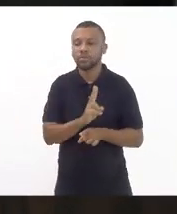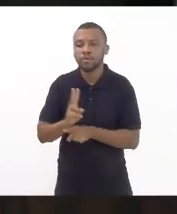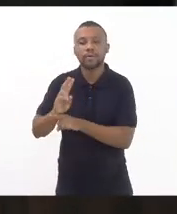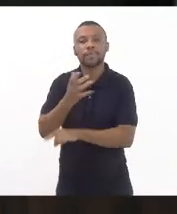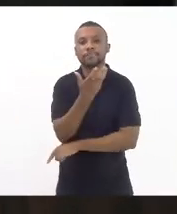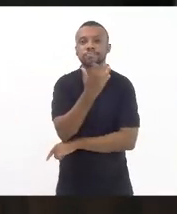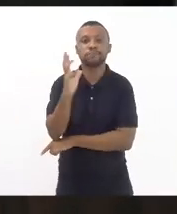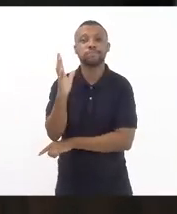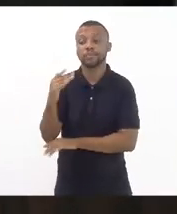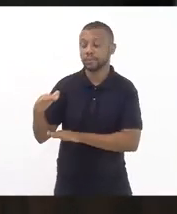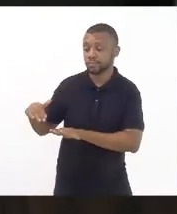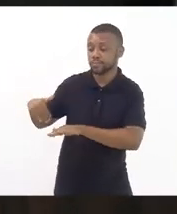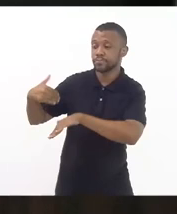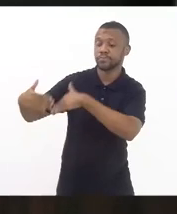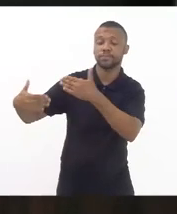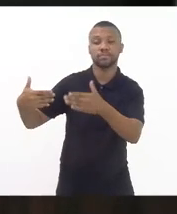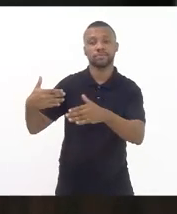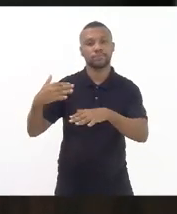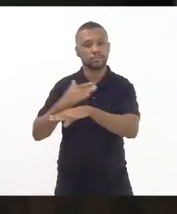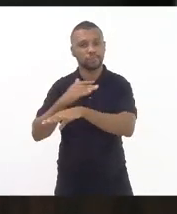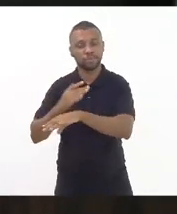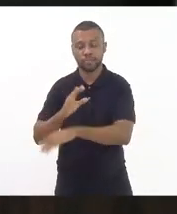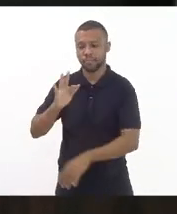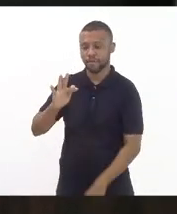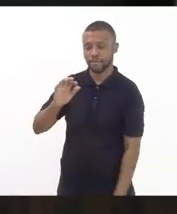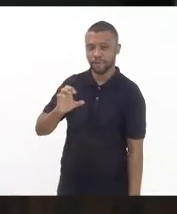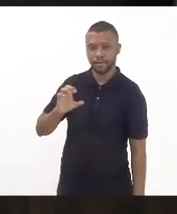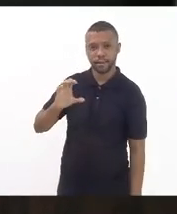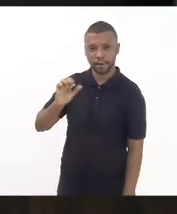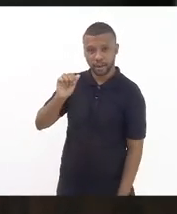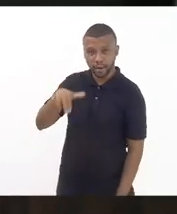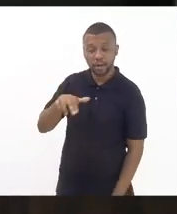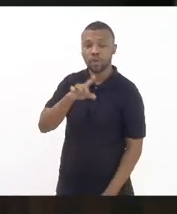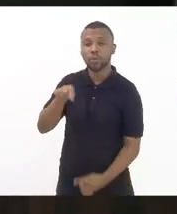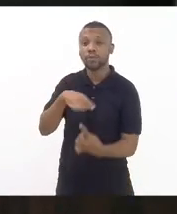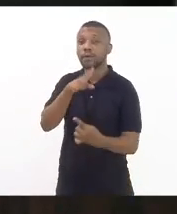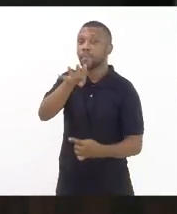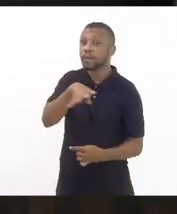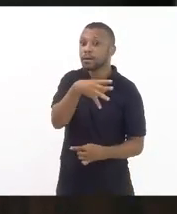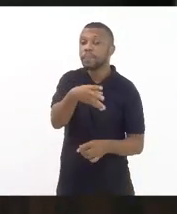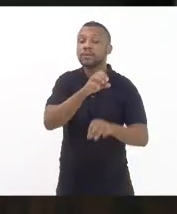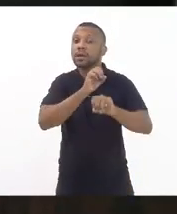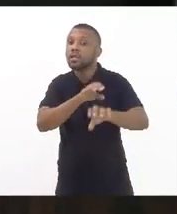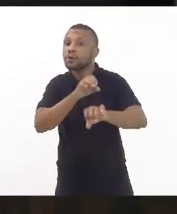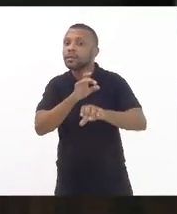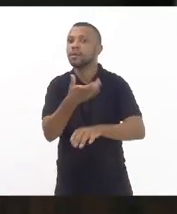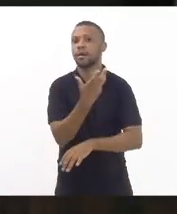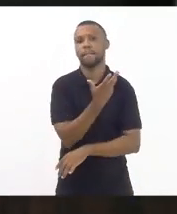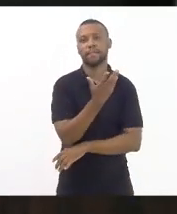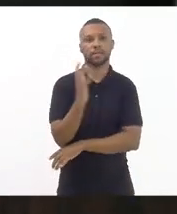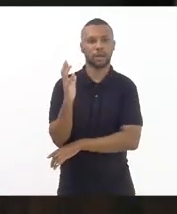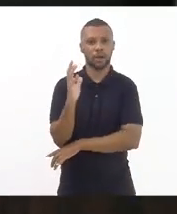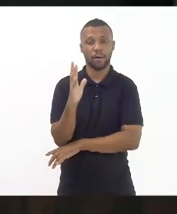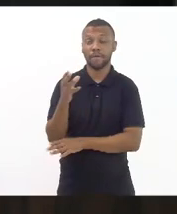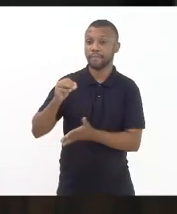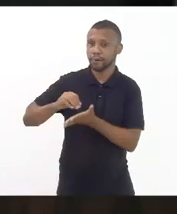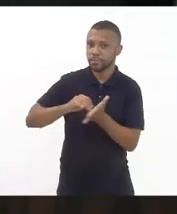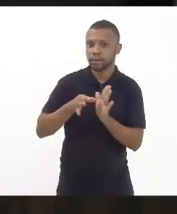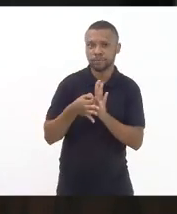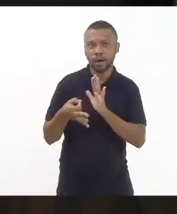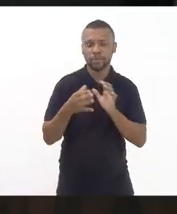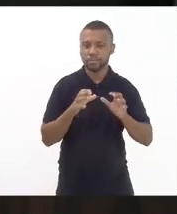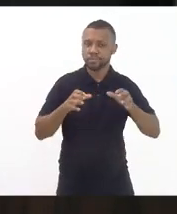Ambiental e Desenvolvimento Urbano, FECAM, para programas de proteção de educação ambiental, pendendo de parecer da Comissão de